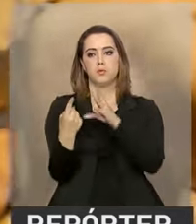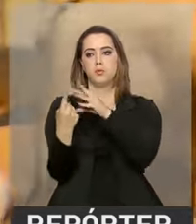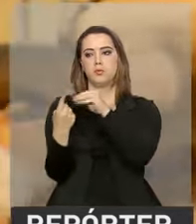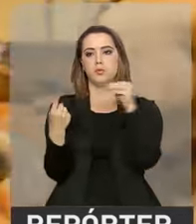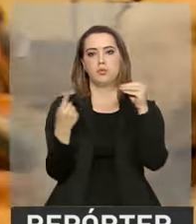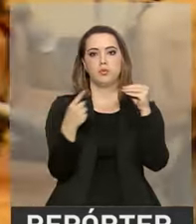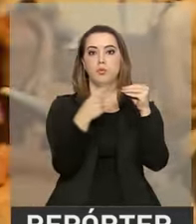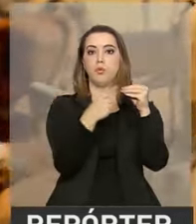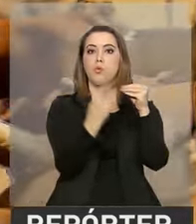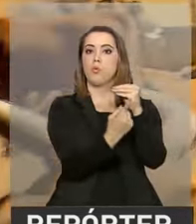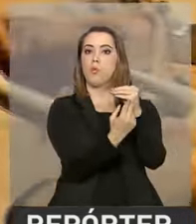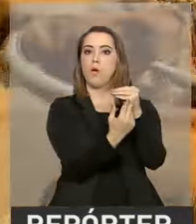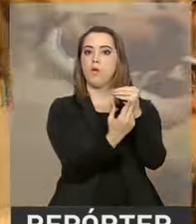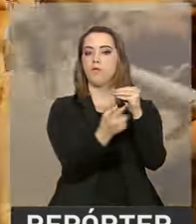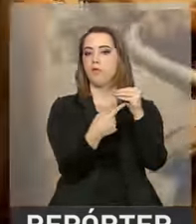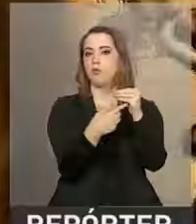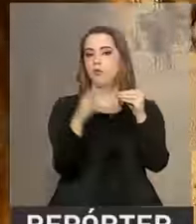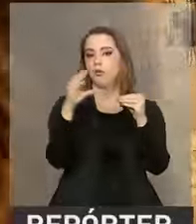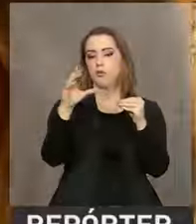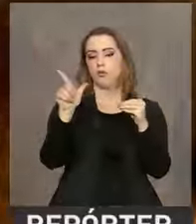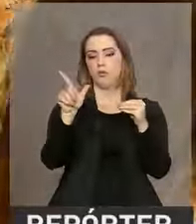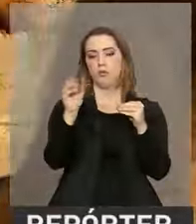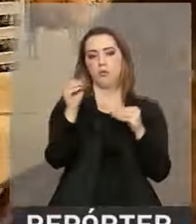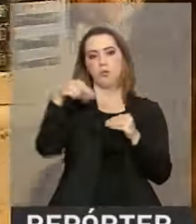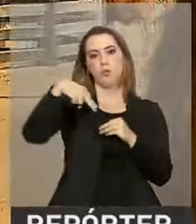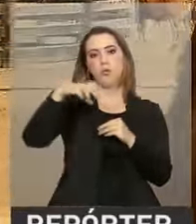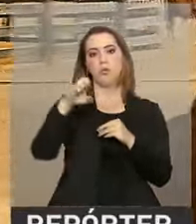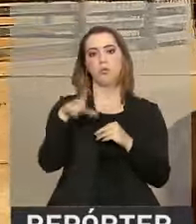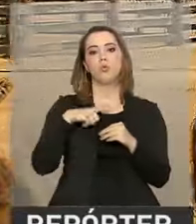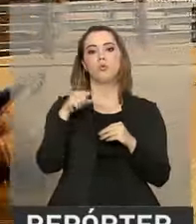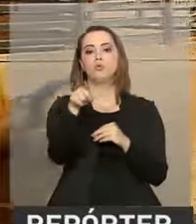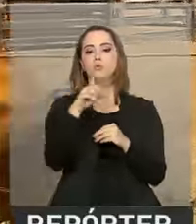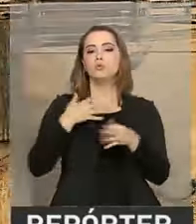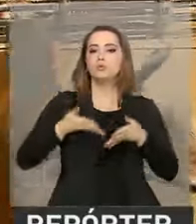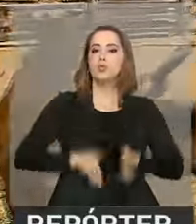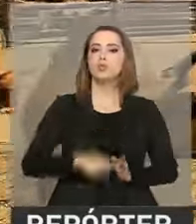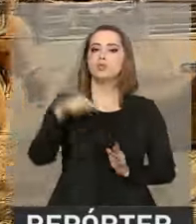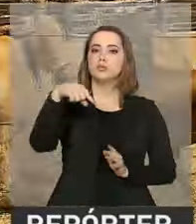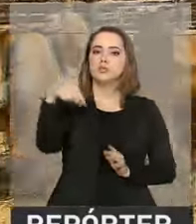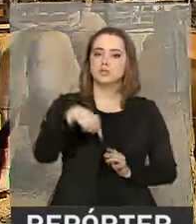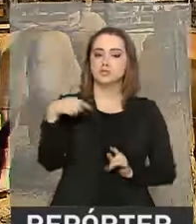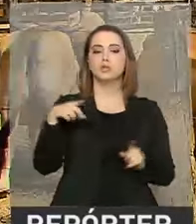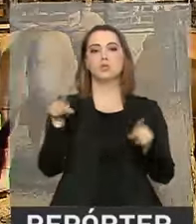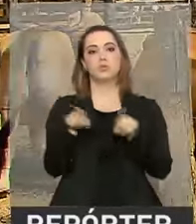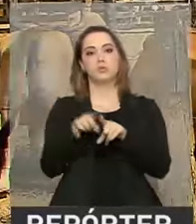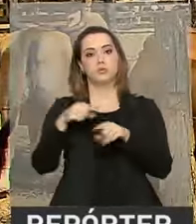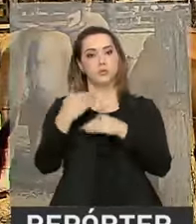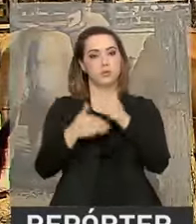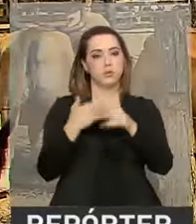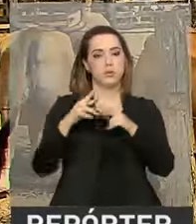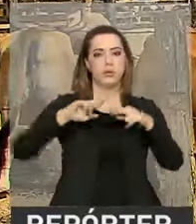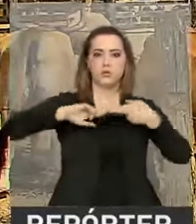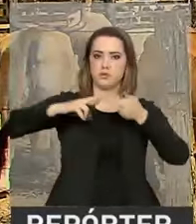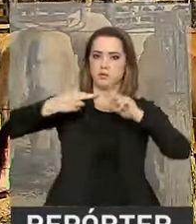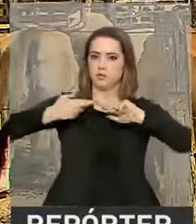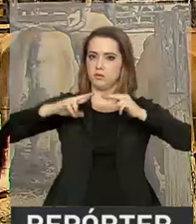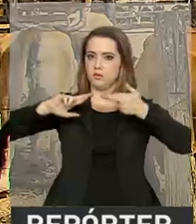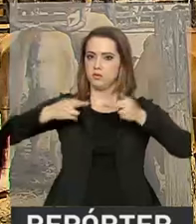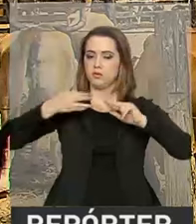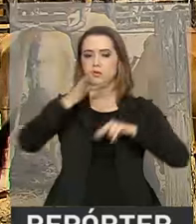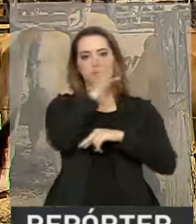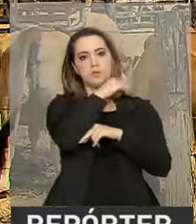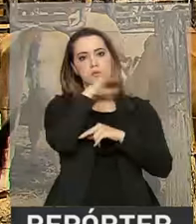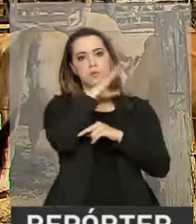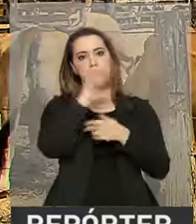anos. E hoje estudantes e pesquisadores puderam conhecer um pouco mais do que é produzido pela Embrapa na área de genética, animal,